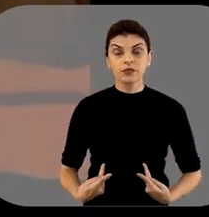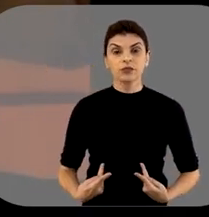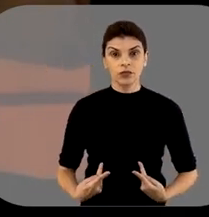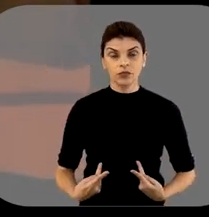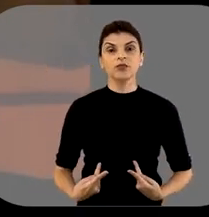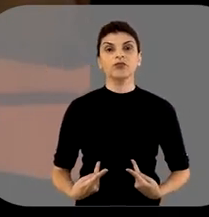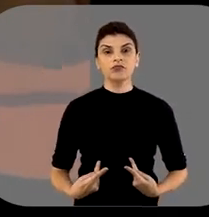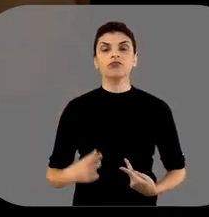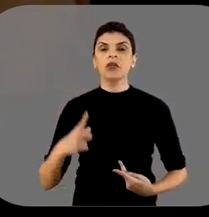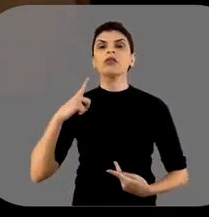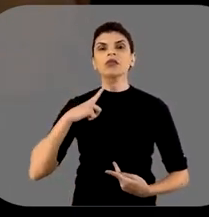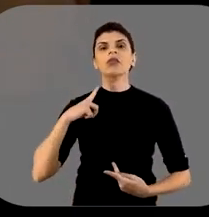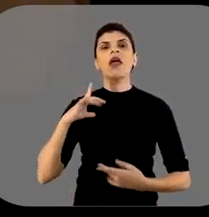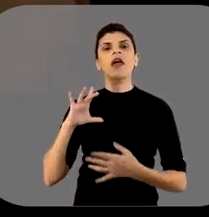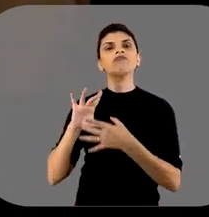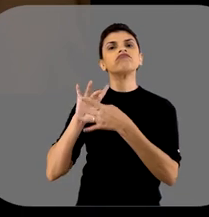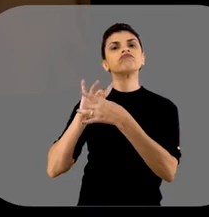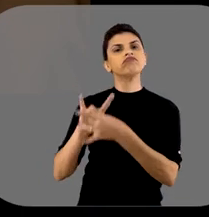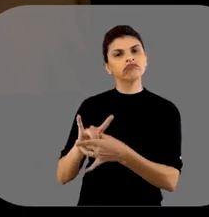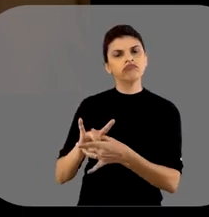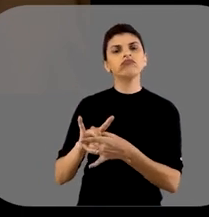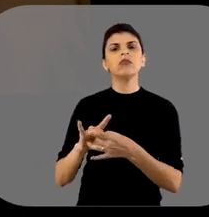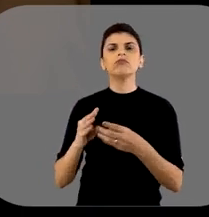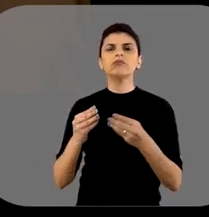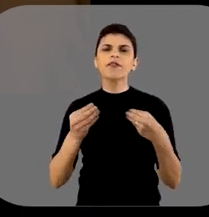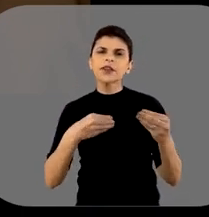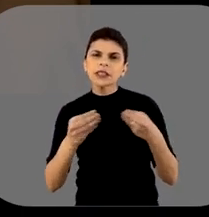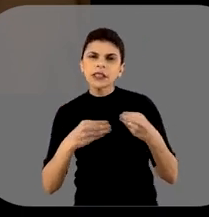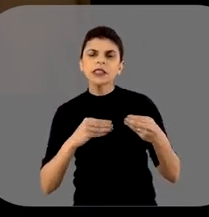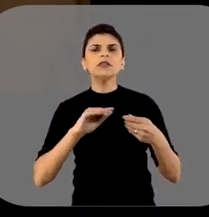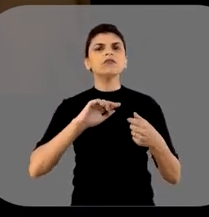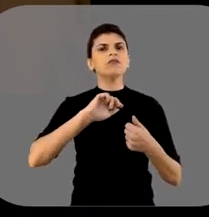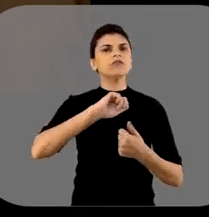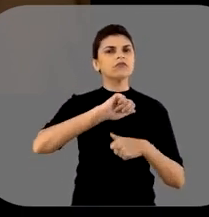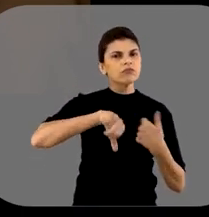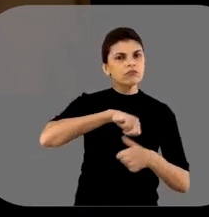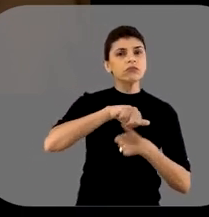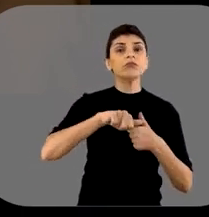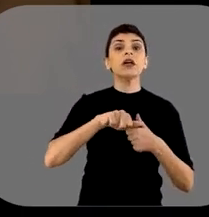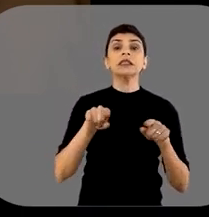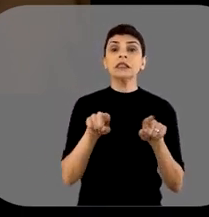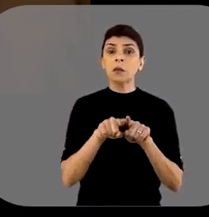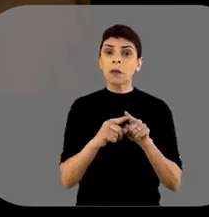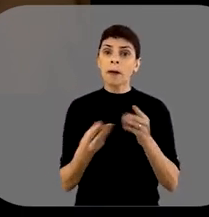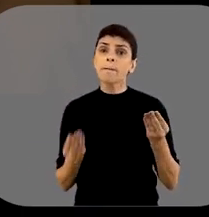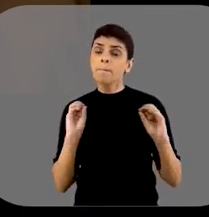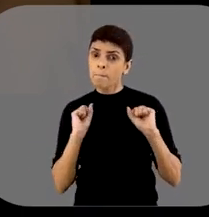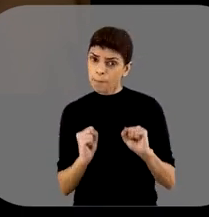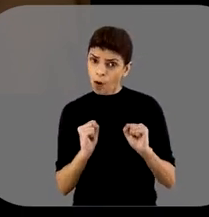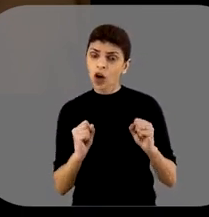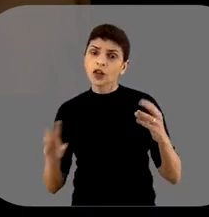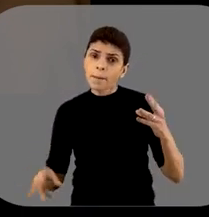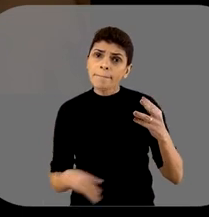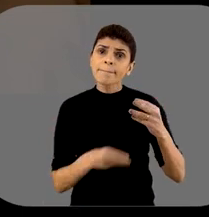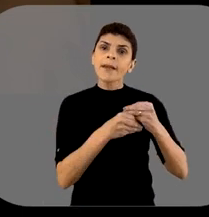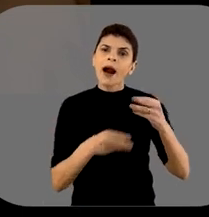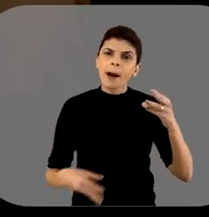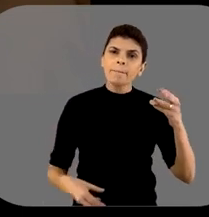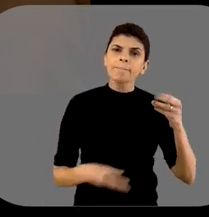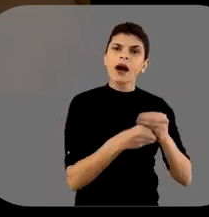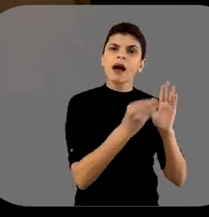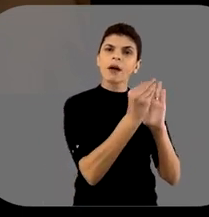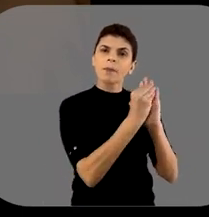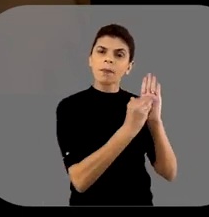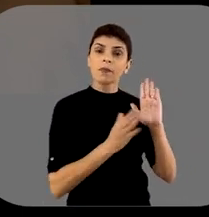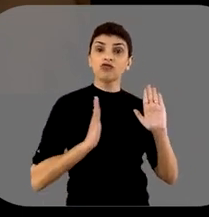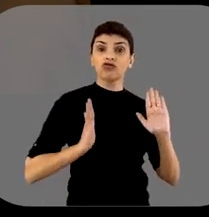Ela desdobra, ela modula, né? Ou amplia um sentido que já estava colocado,